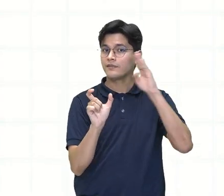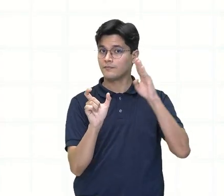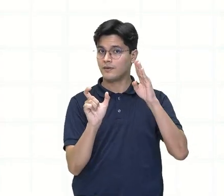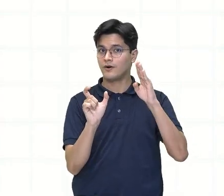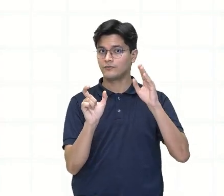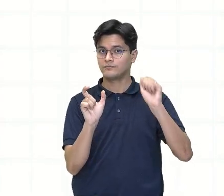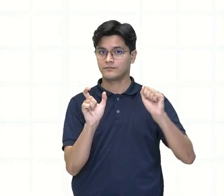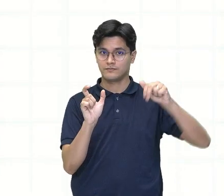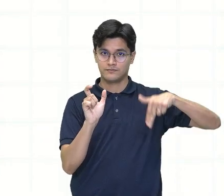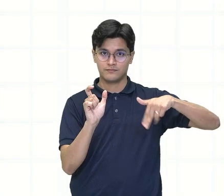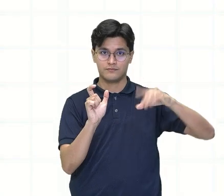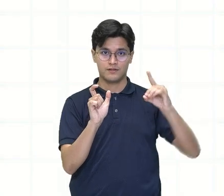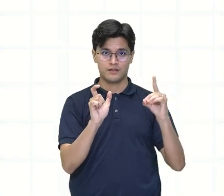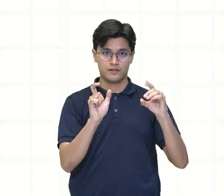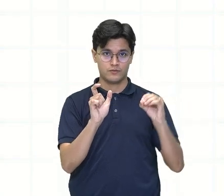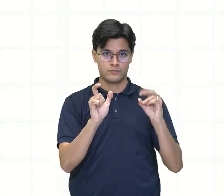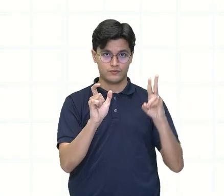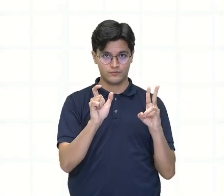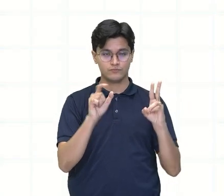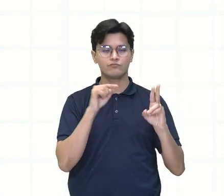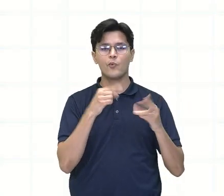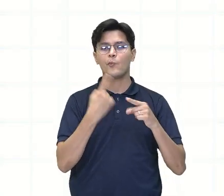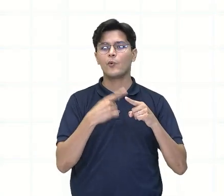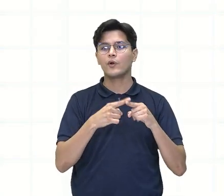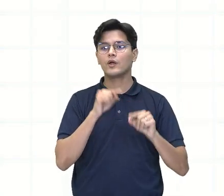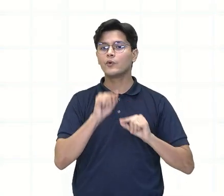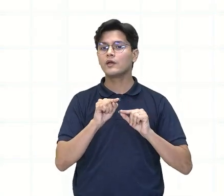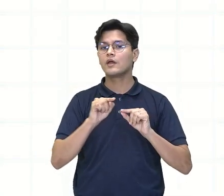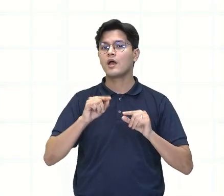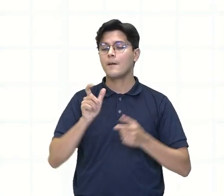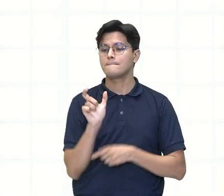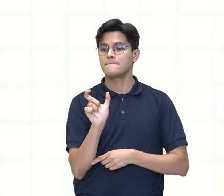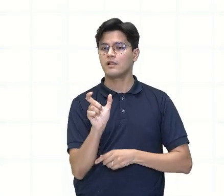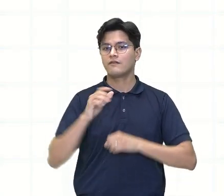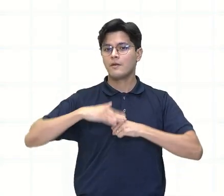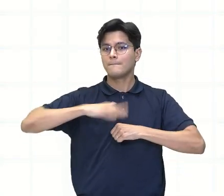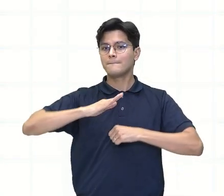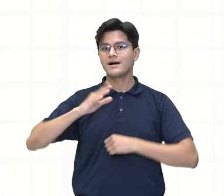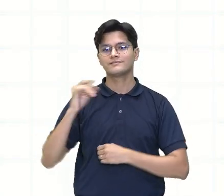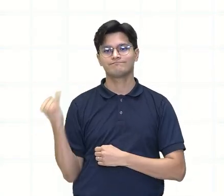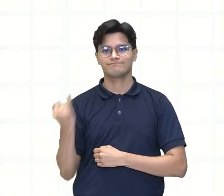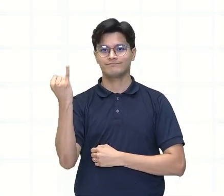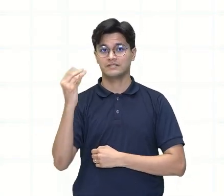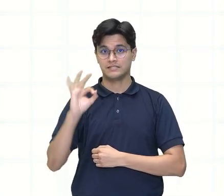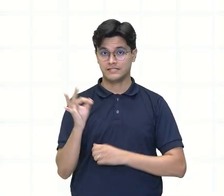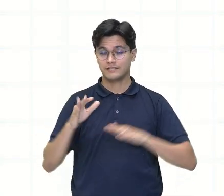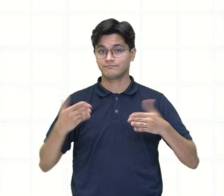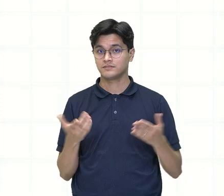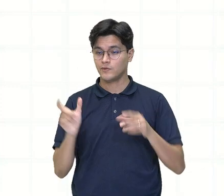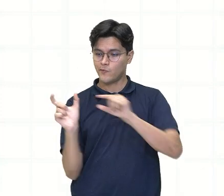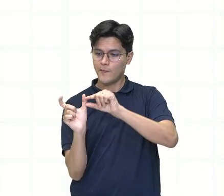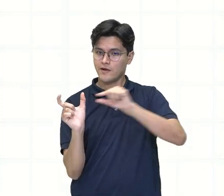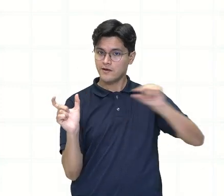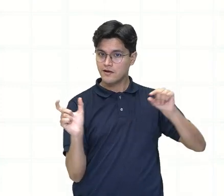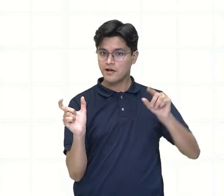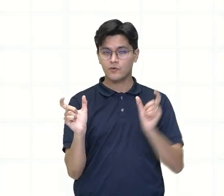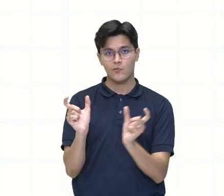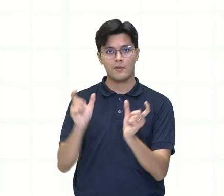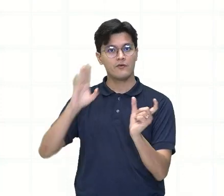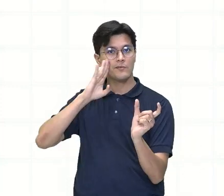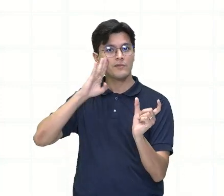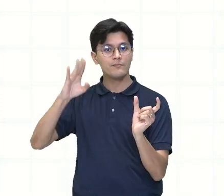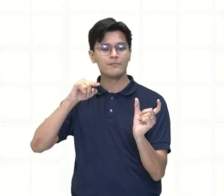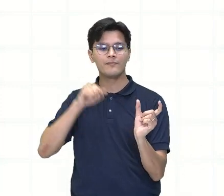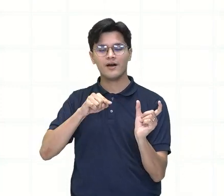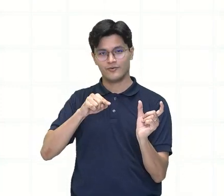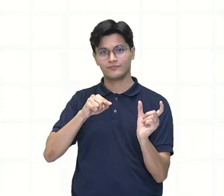palavra mais importante, né? Então, se o núcleo do predicado é um verbo de ação, andou, logo eu